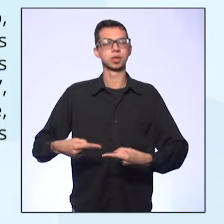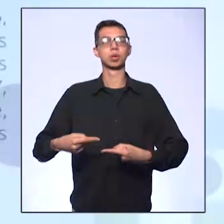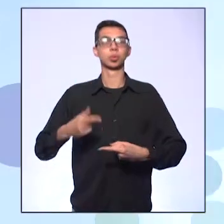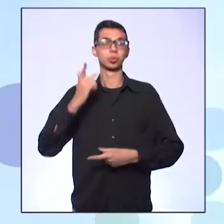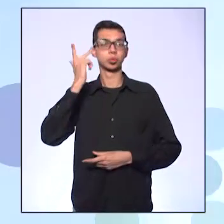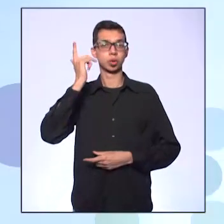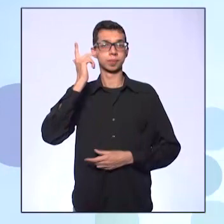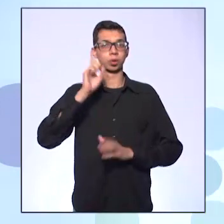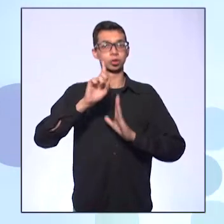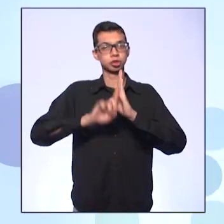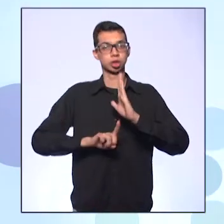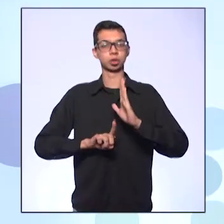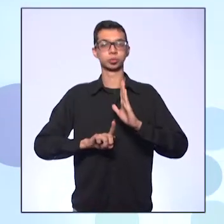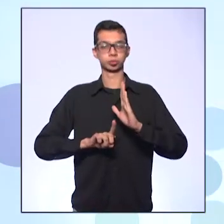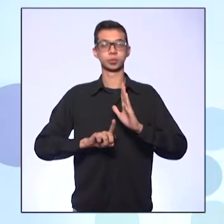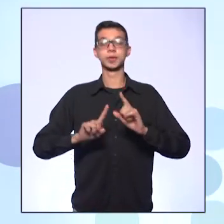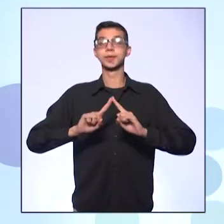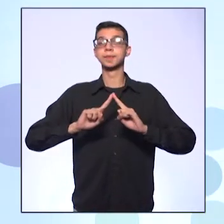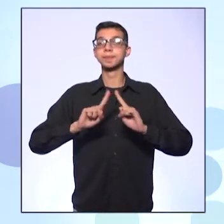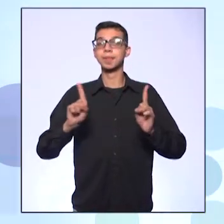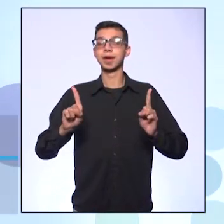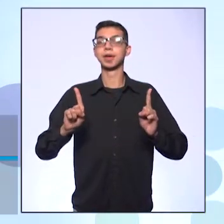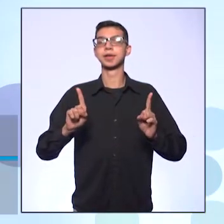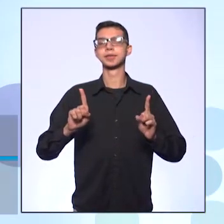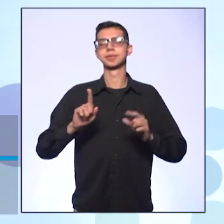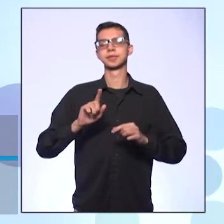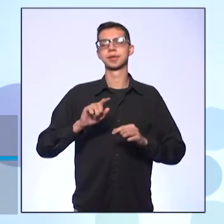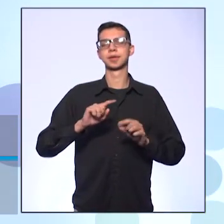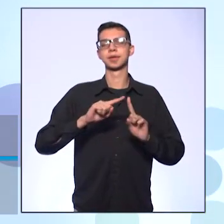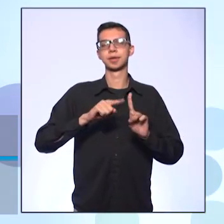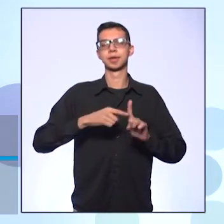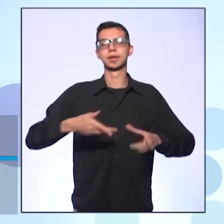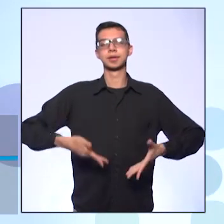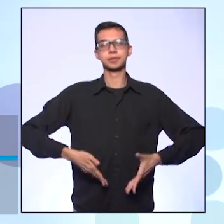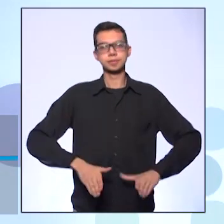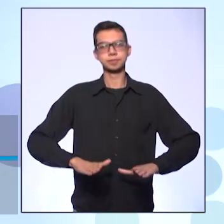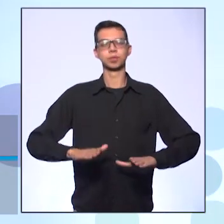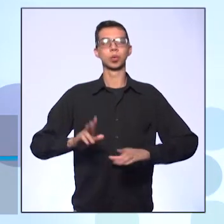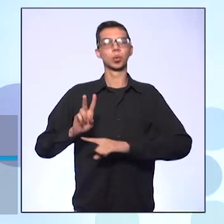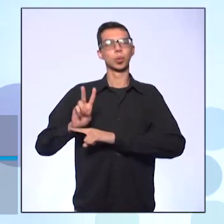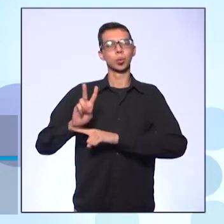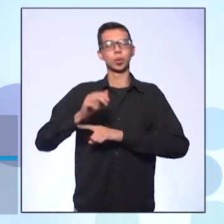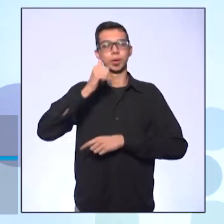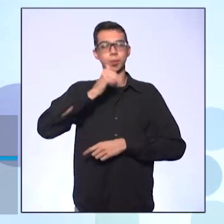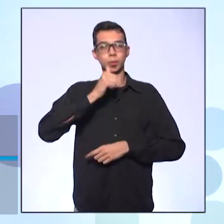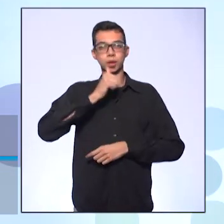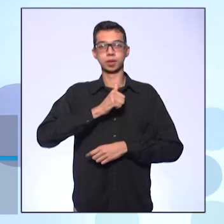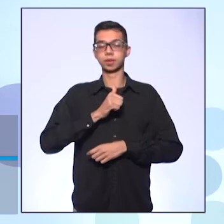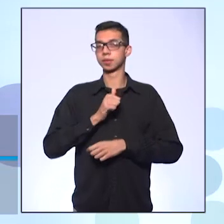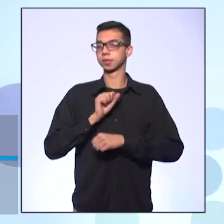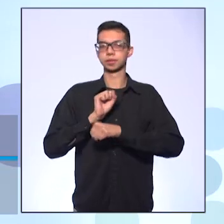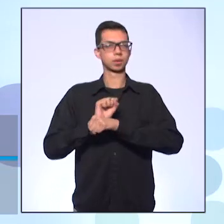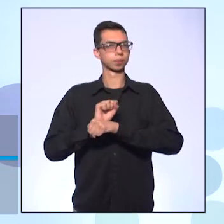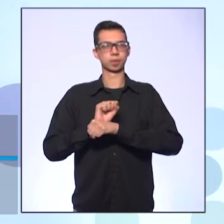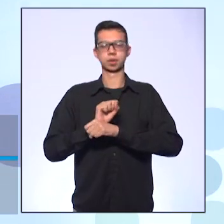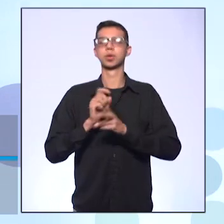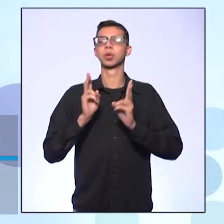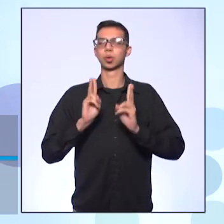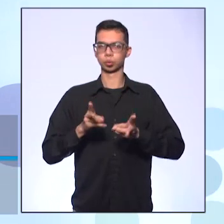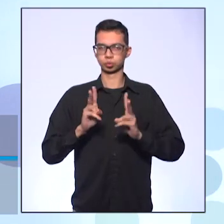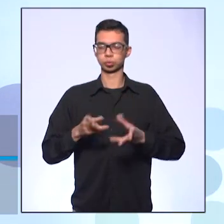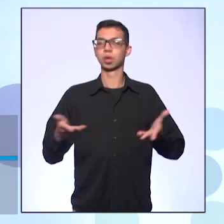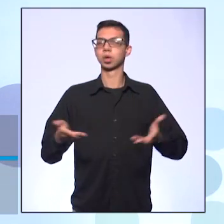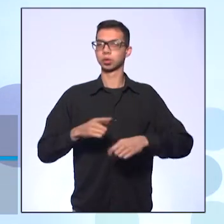pandemias. Vimos aqui que, segundo o texto, há um problema grave e que se agrava com a questão da pandemia que